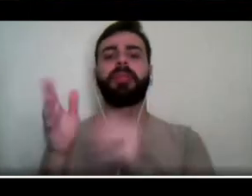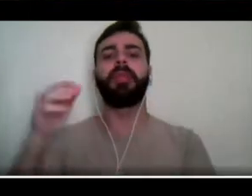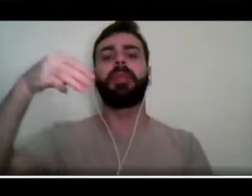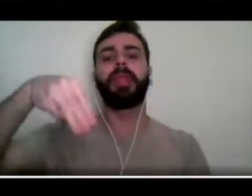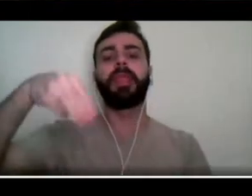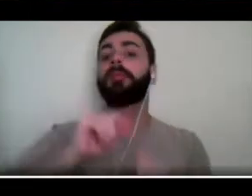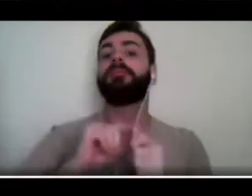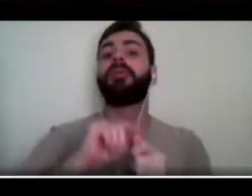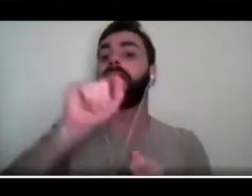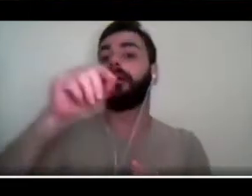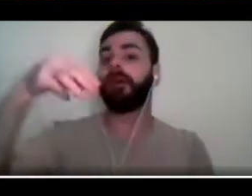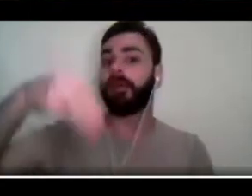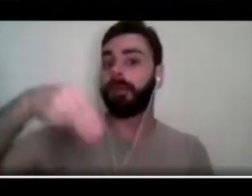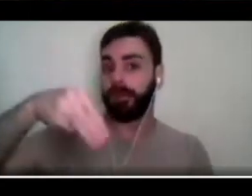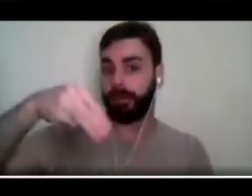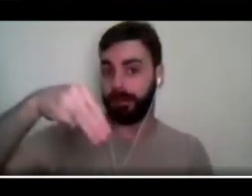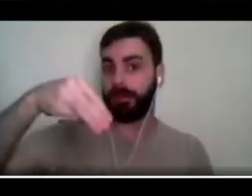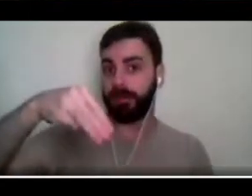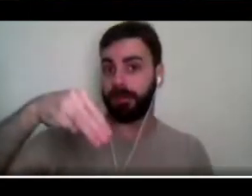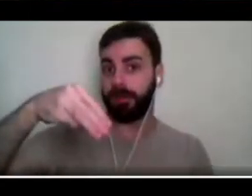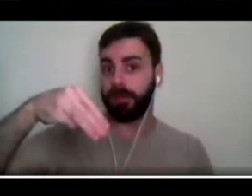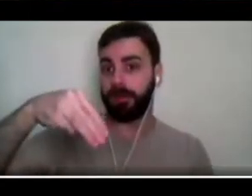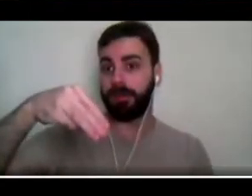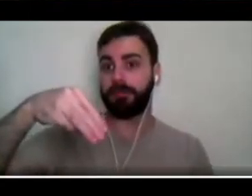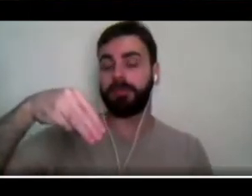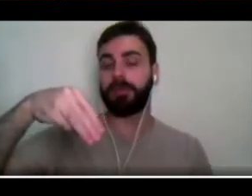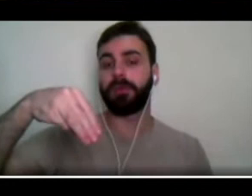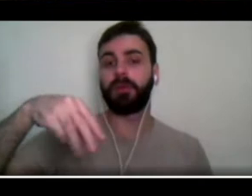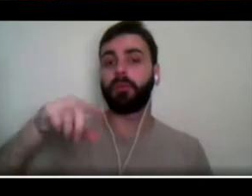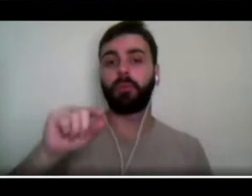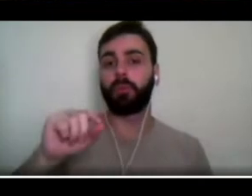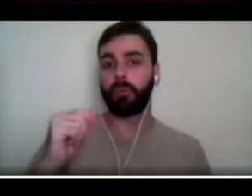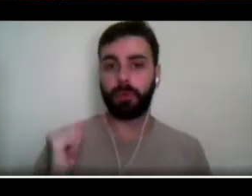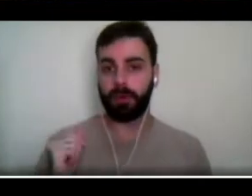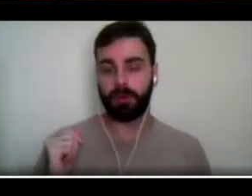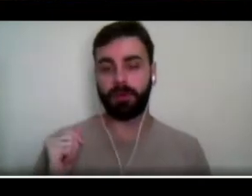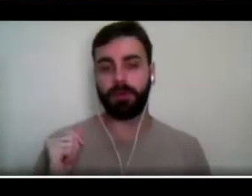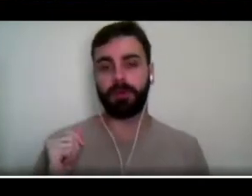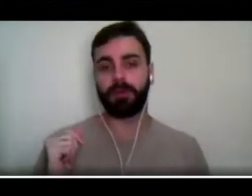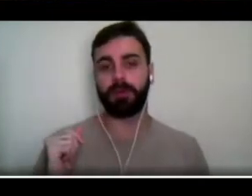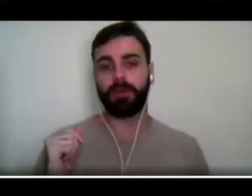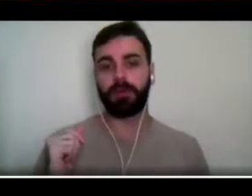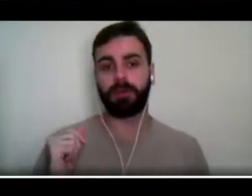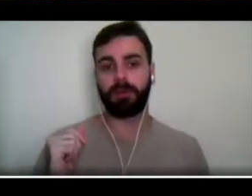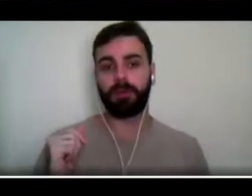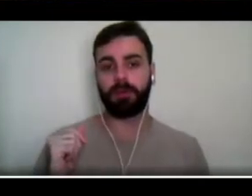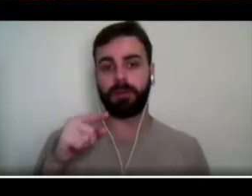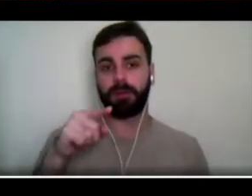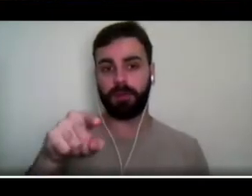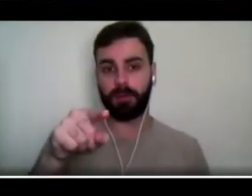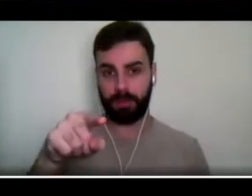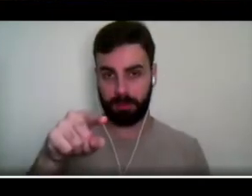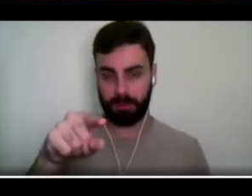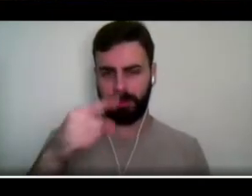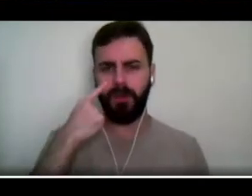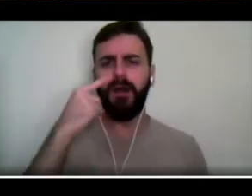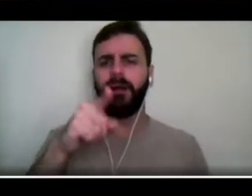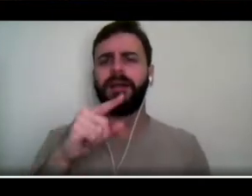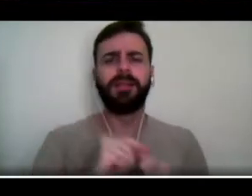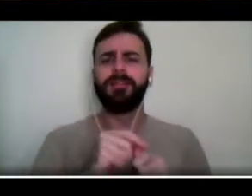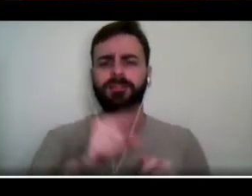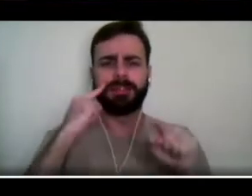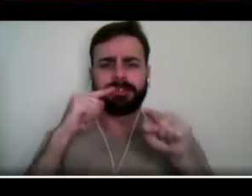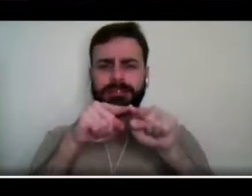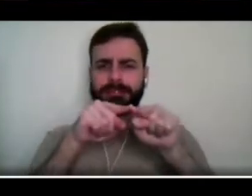o outro grilo, ele salta horizontalmente com velocidade de 95 centímetros